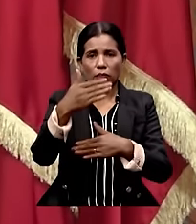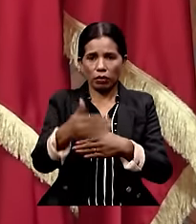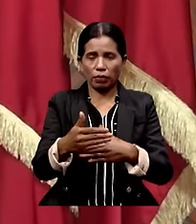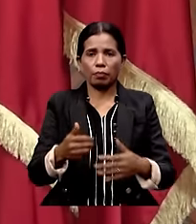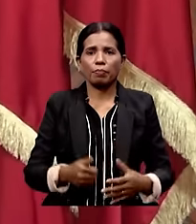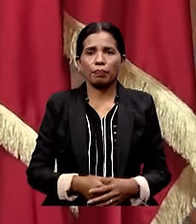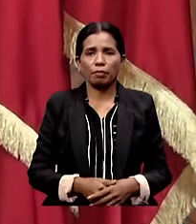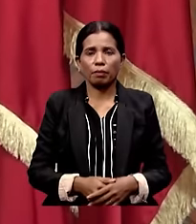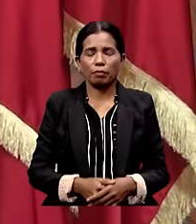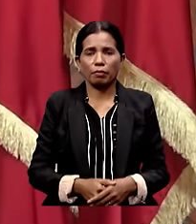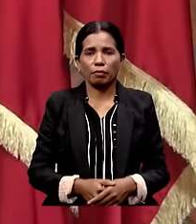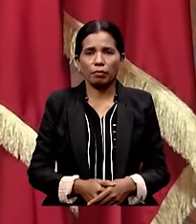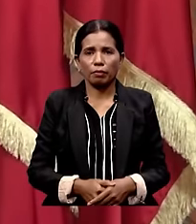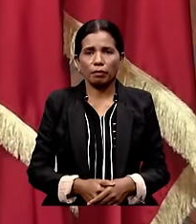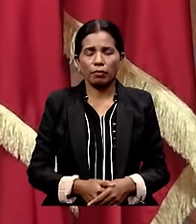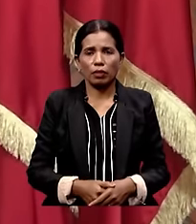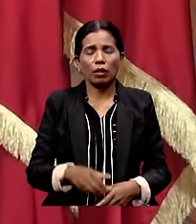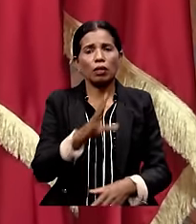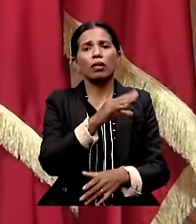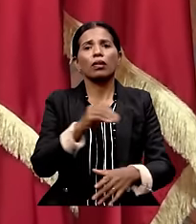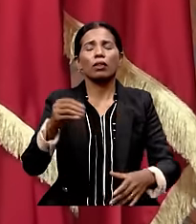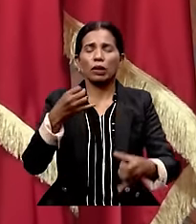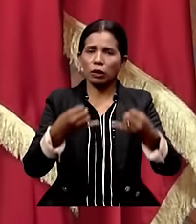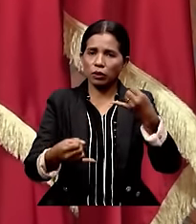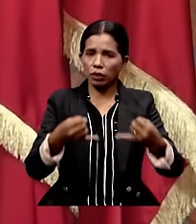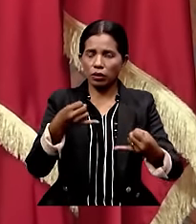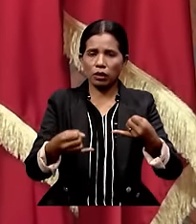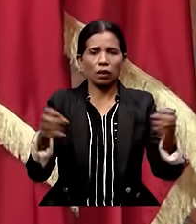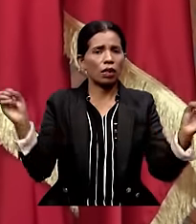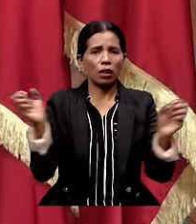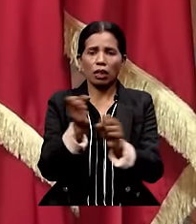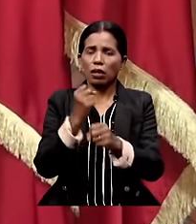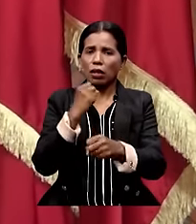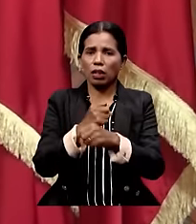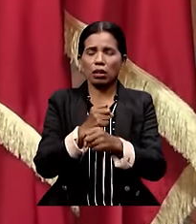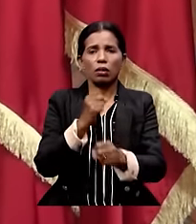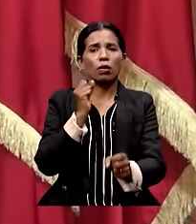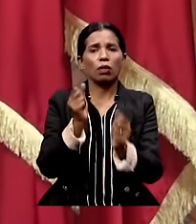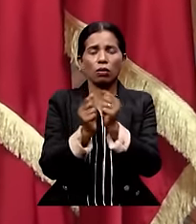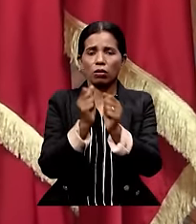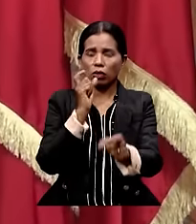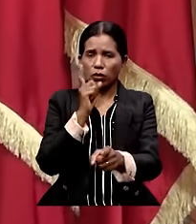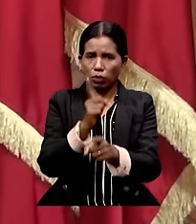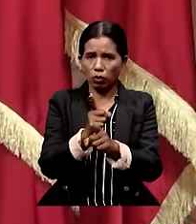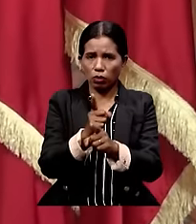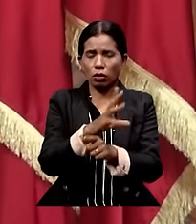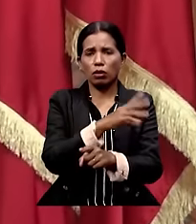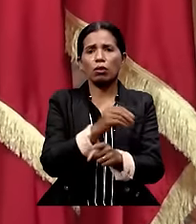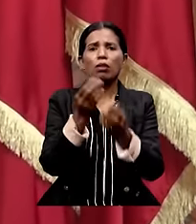que justiça la halo los ou torna demais